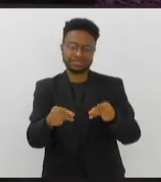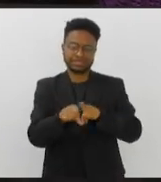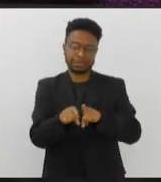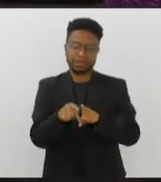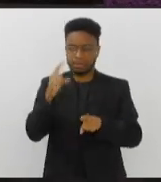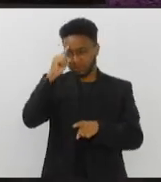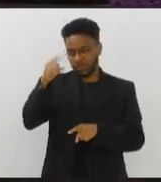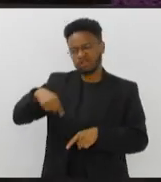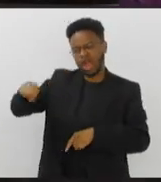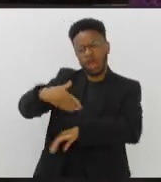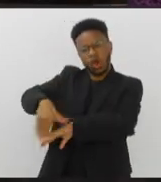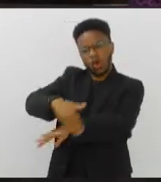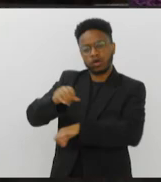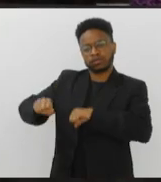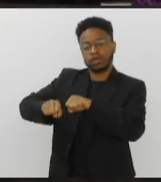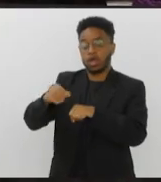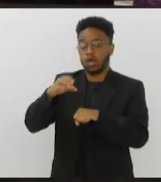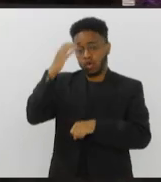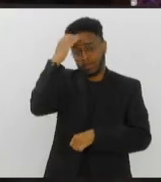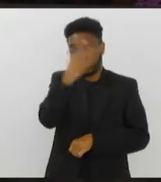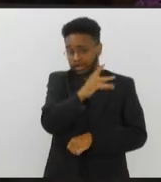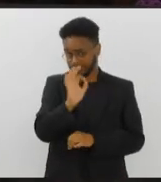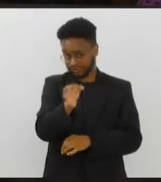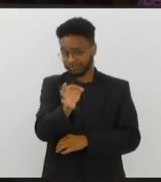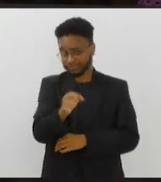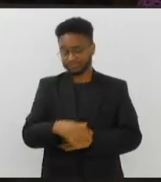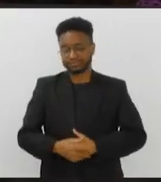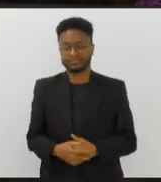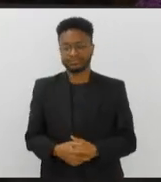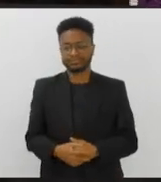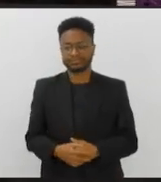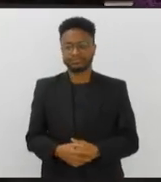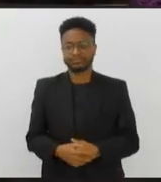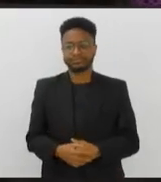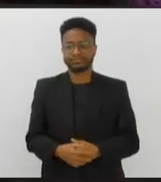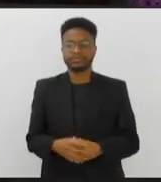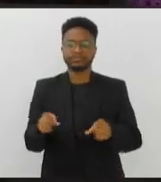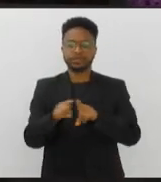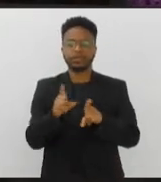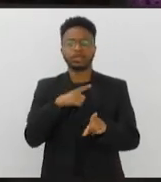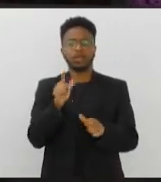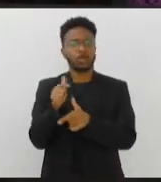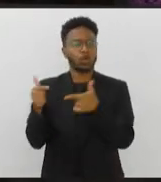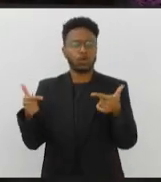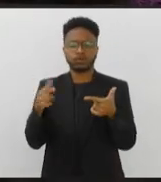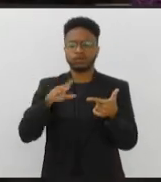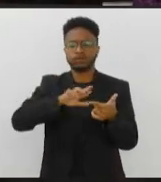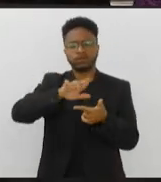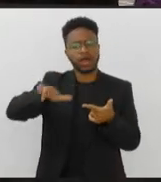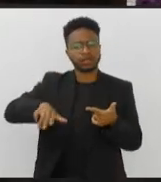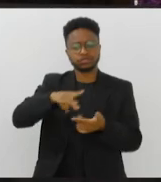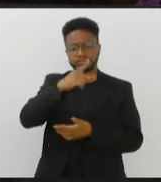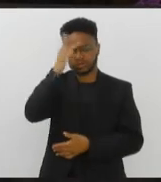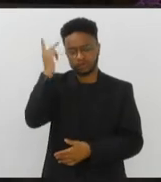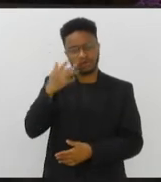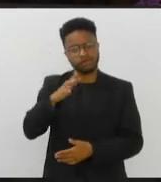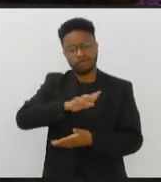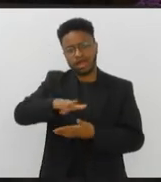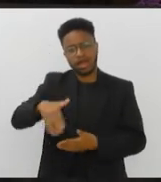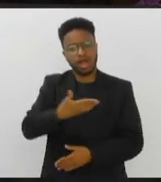pedalando. Então, a culpa é dele, ainda não busquei. E vem outros, vem o Busquê, uma onda de